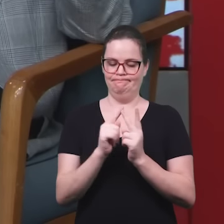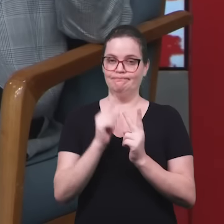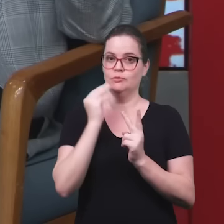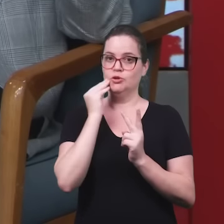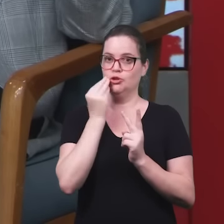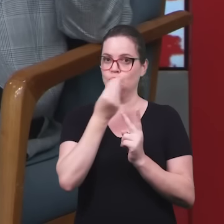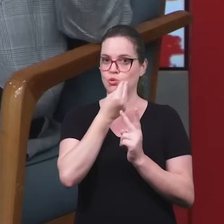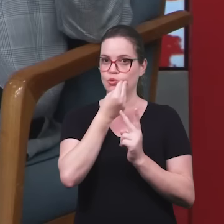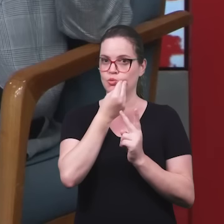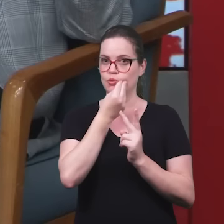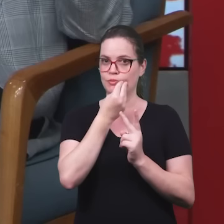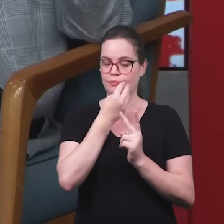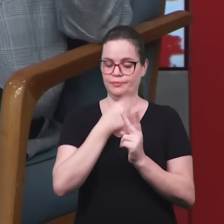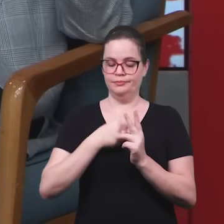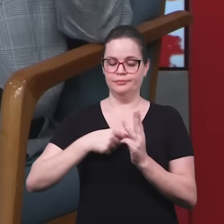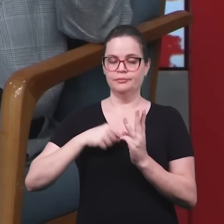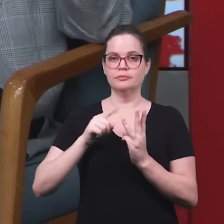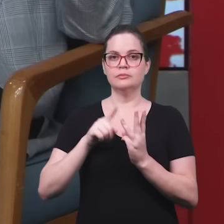você tem o jejum,